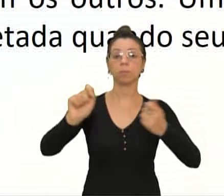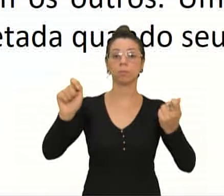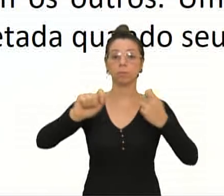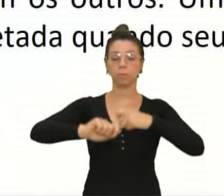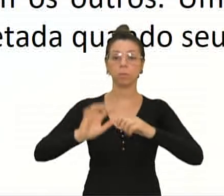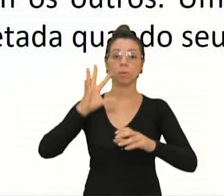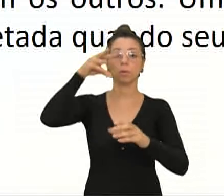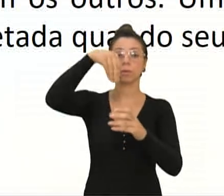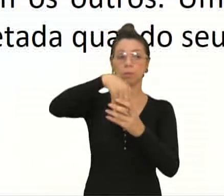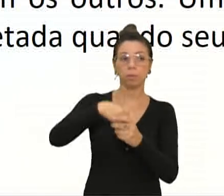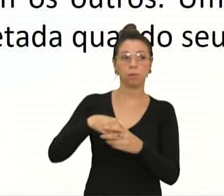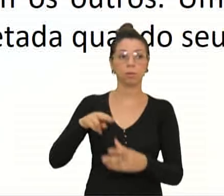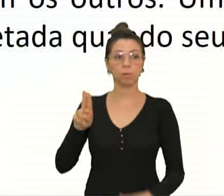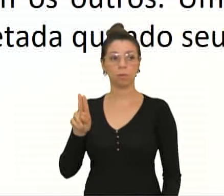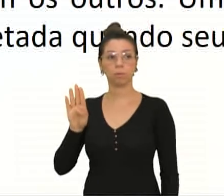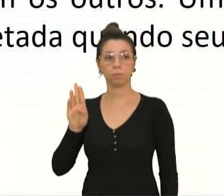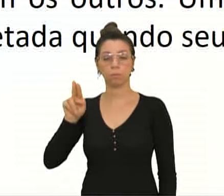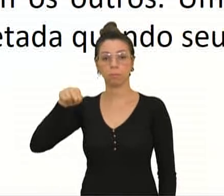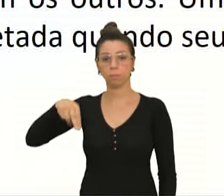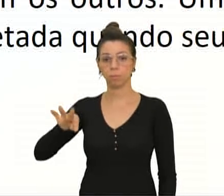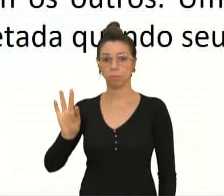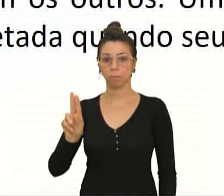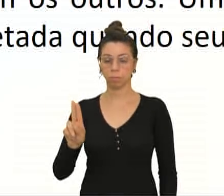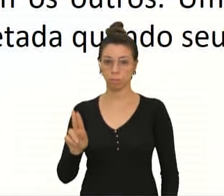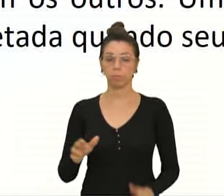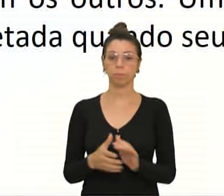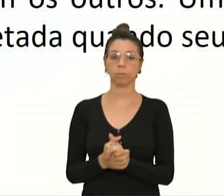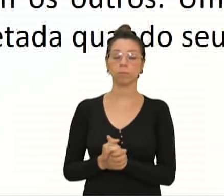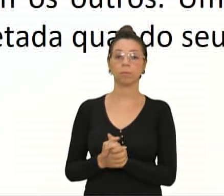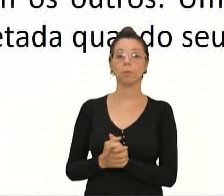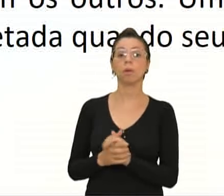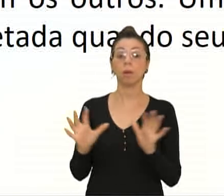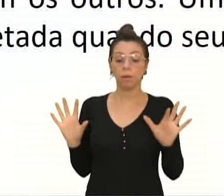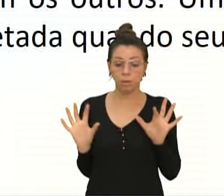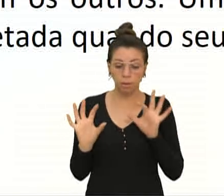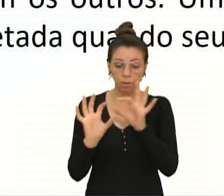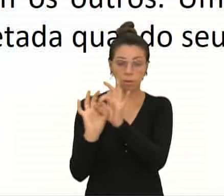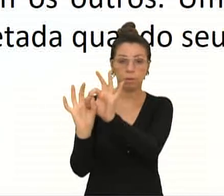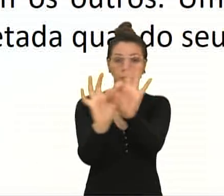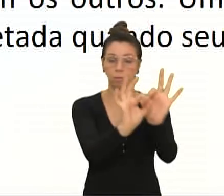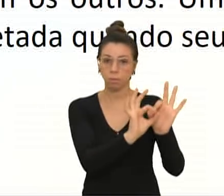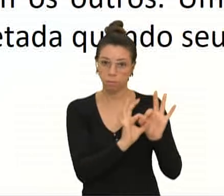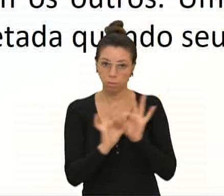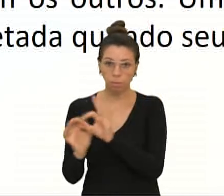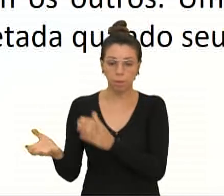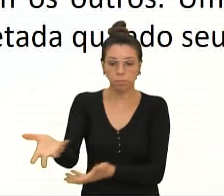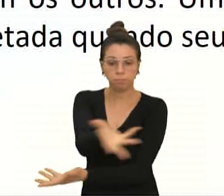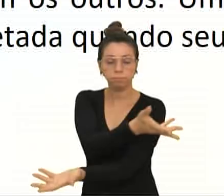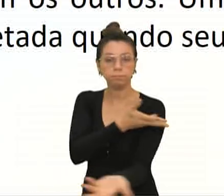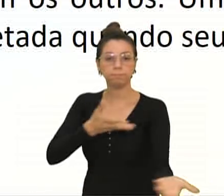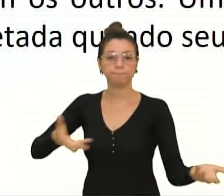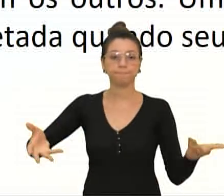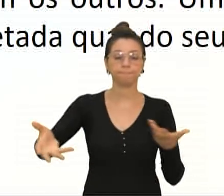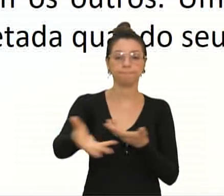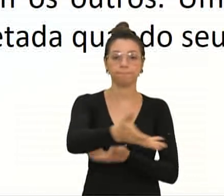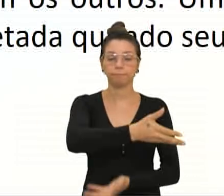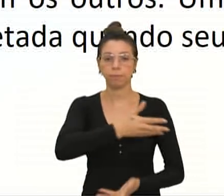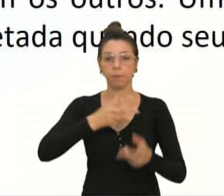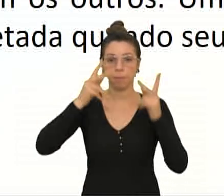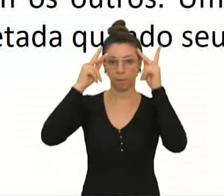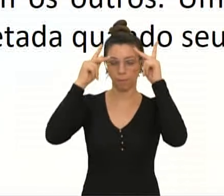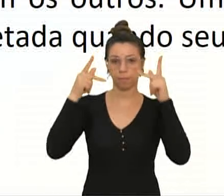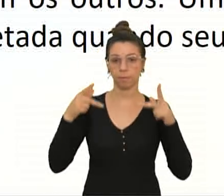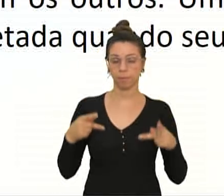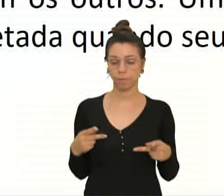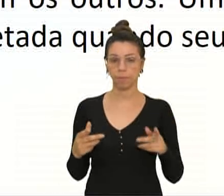Ubuntu, a filosofia africana que trata da importância das alianças e do relacionamento das pessoas, uma com as outras,